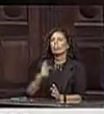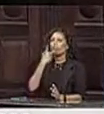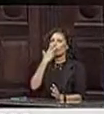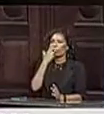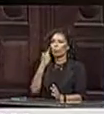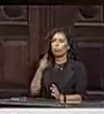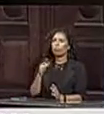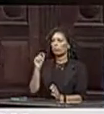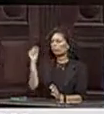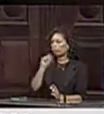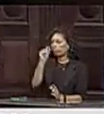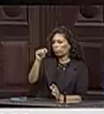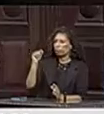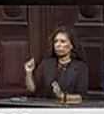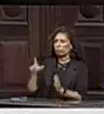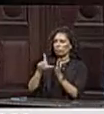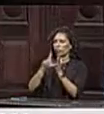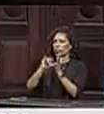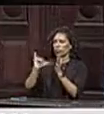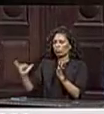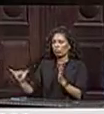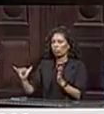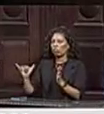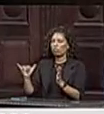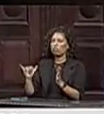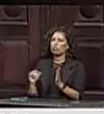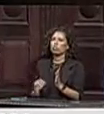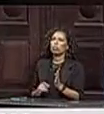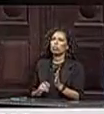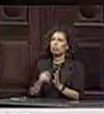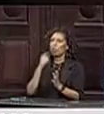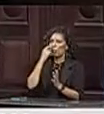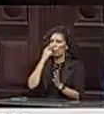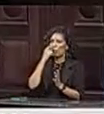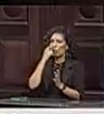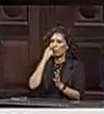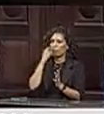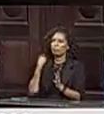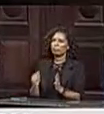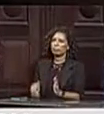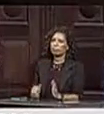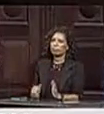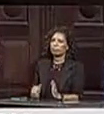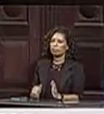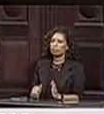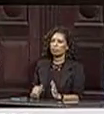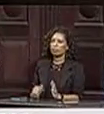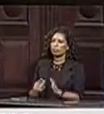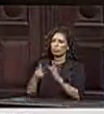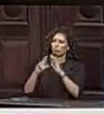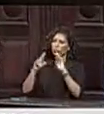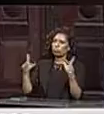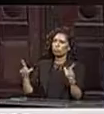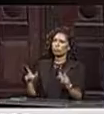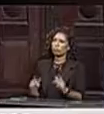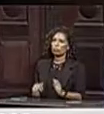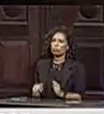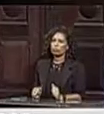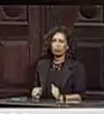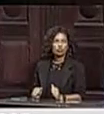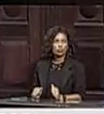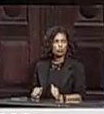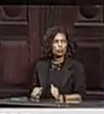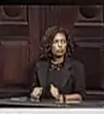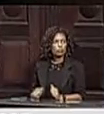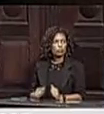percentual medíocre, sob todos os aspectos, apreciadas aqui por esta Casa. De qualquer maneira,